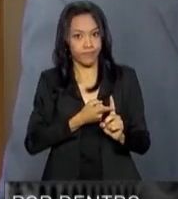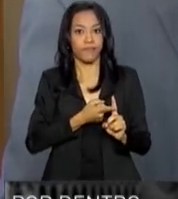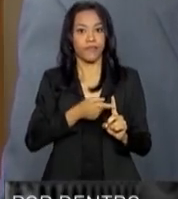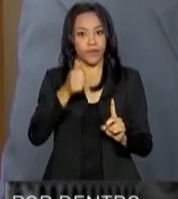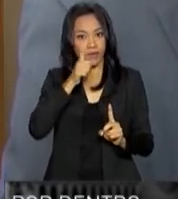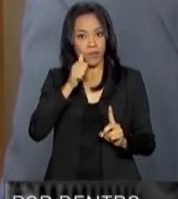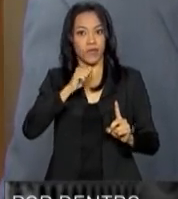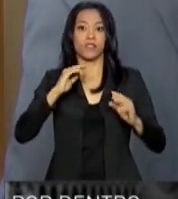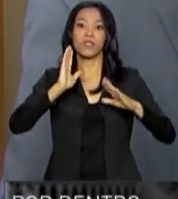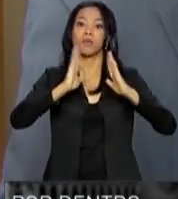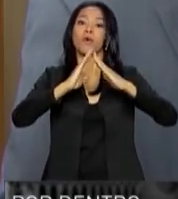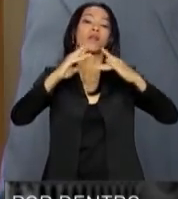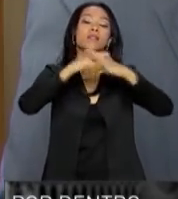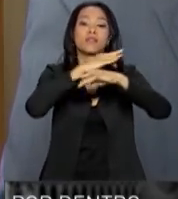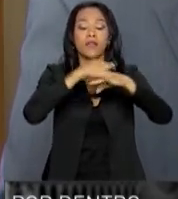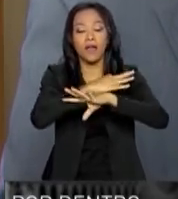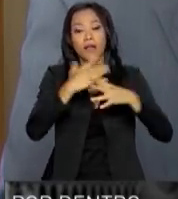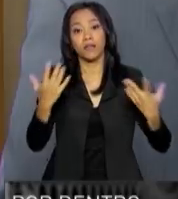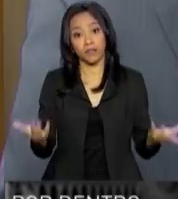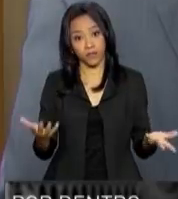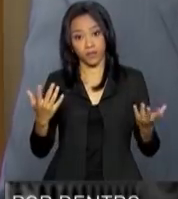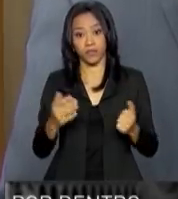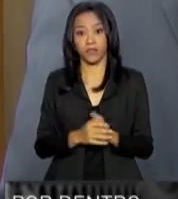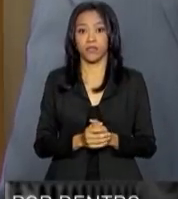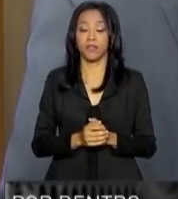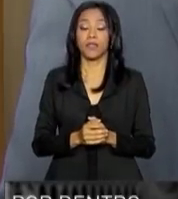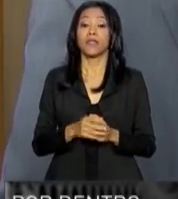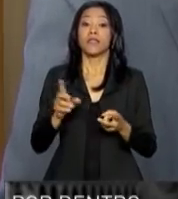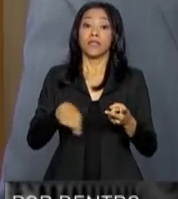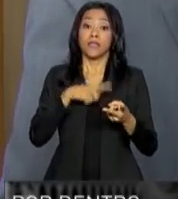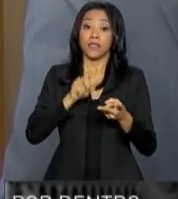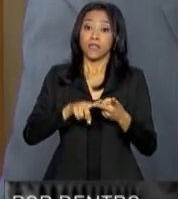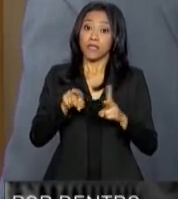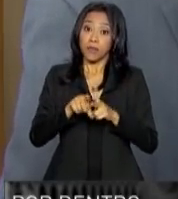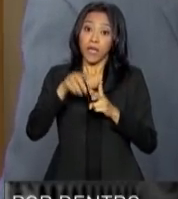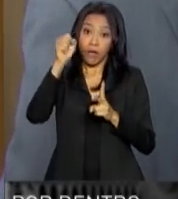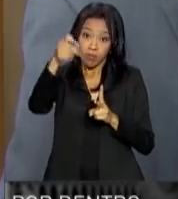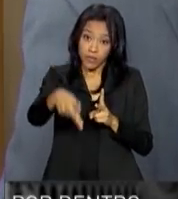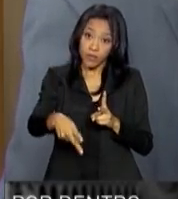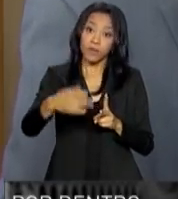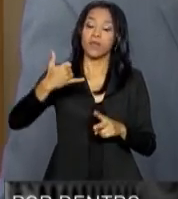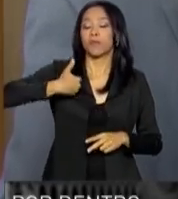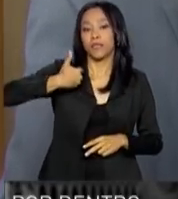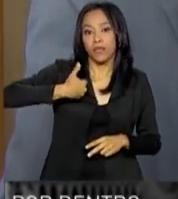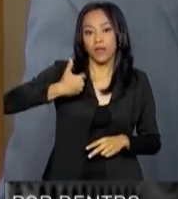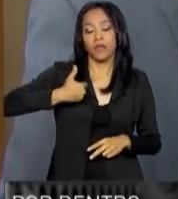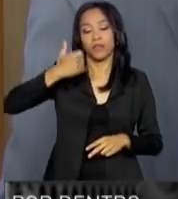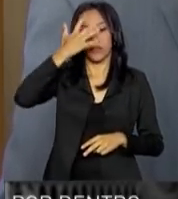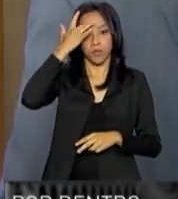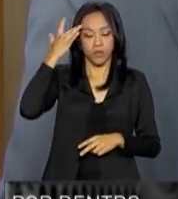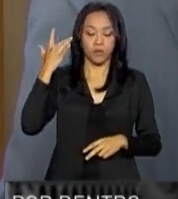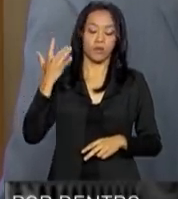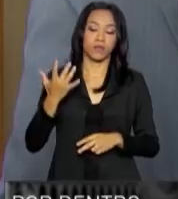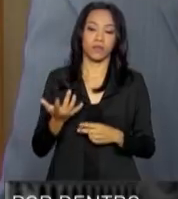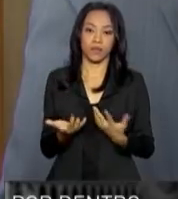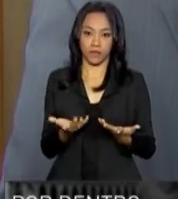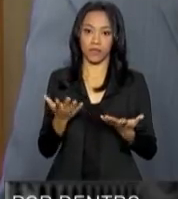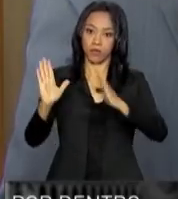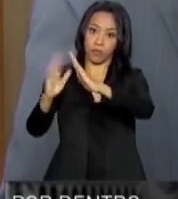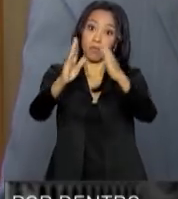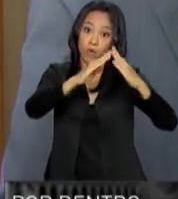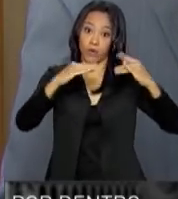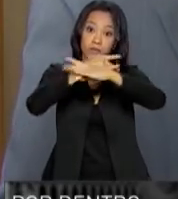urbanos não empregados que empregada é a empresa que fabrica assim como aposentadoria por idade as pessoas que urbano que